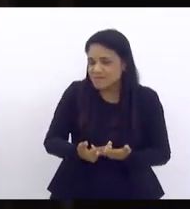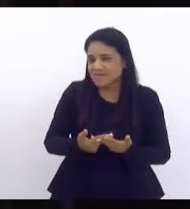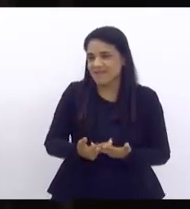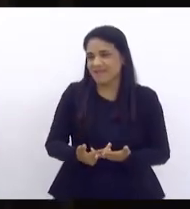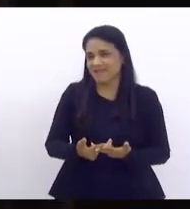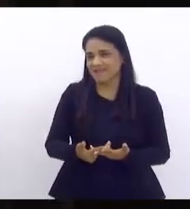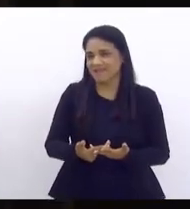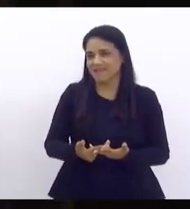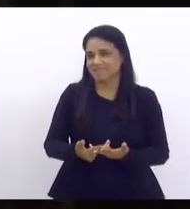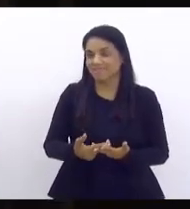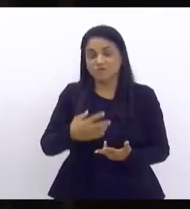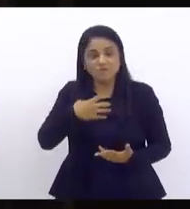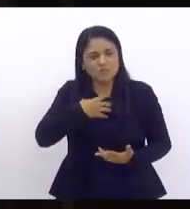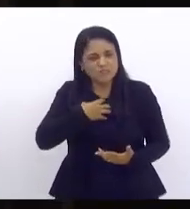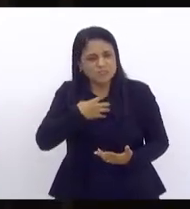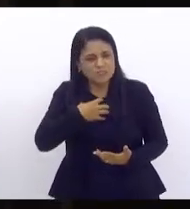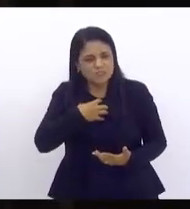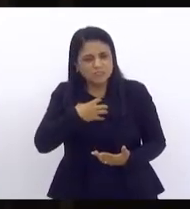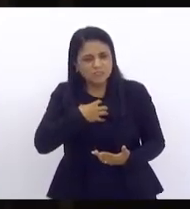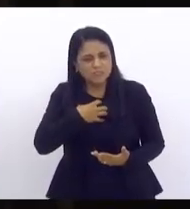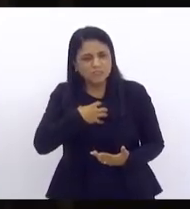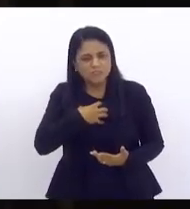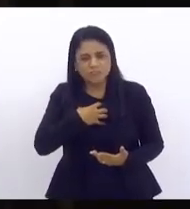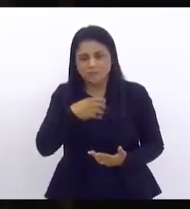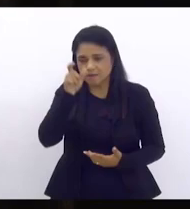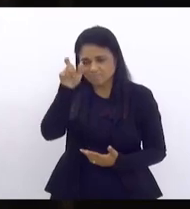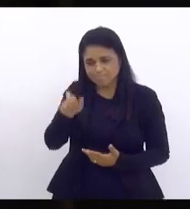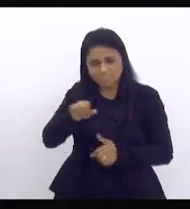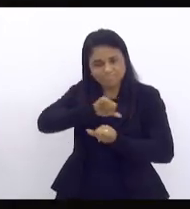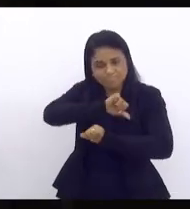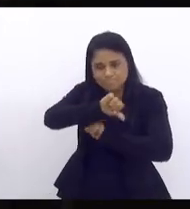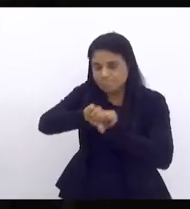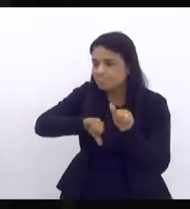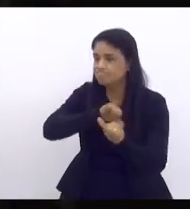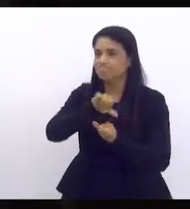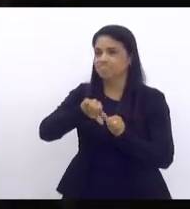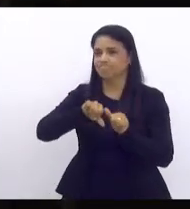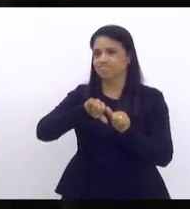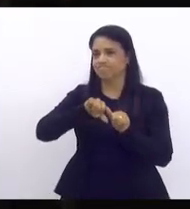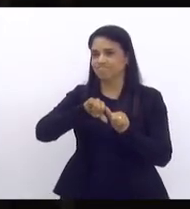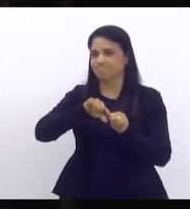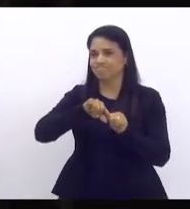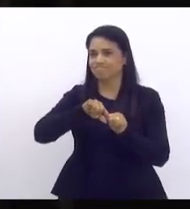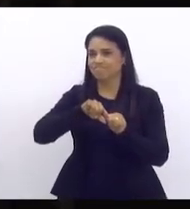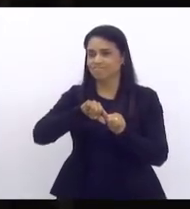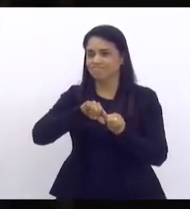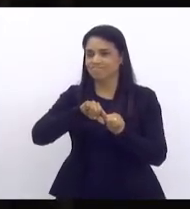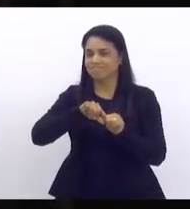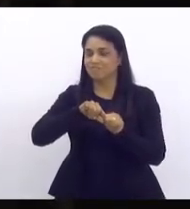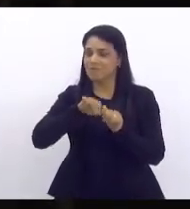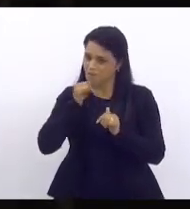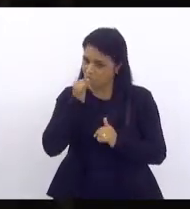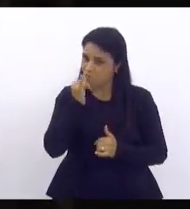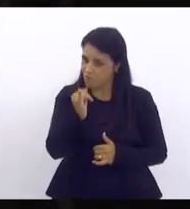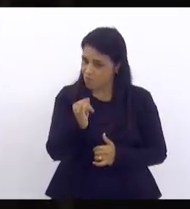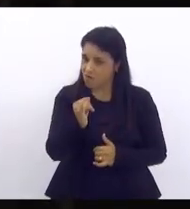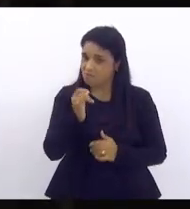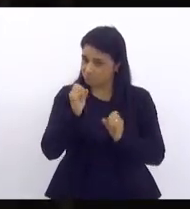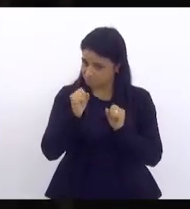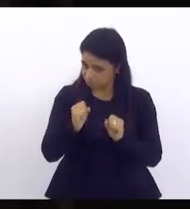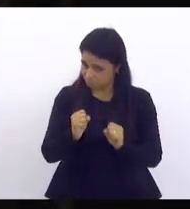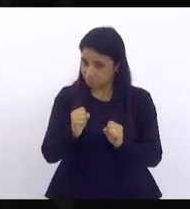Eu sentia que a Gorete estava totalmente transformada. E no fundo, no fundo, se eu posso dizer isso, no